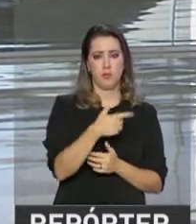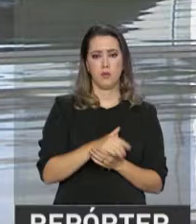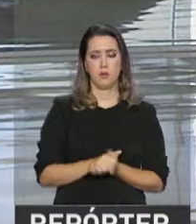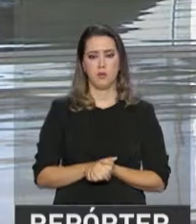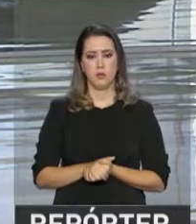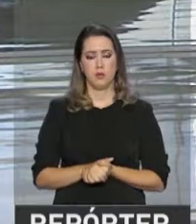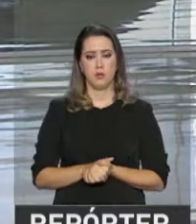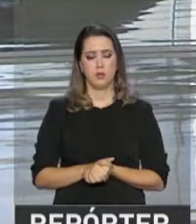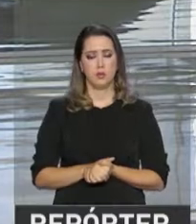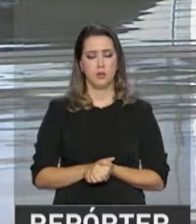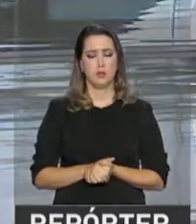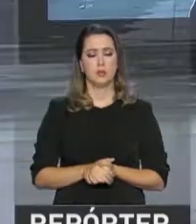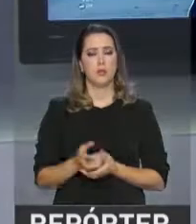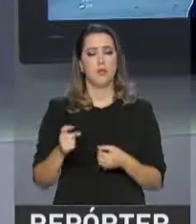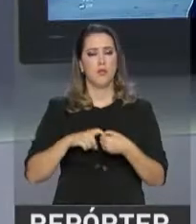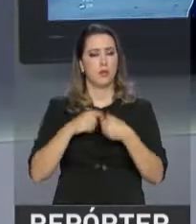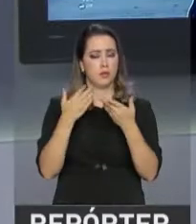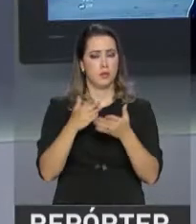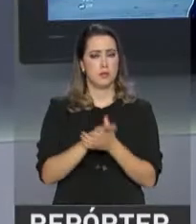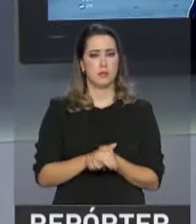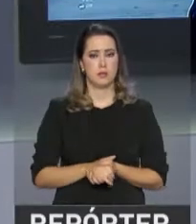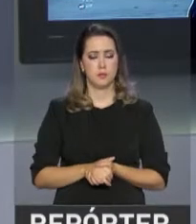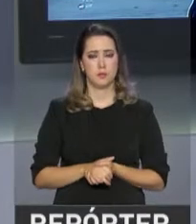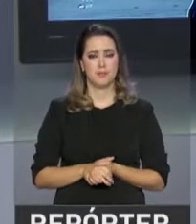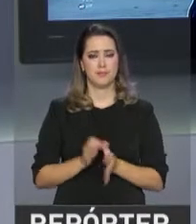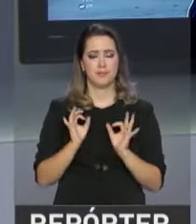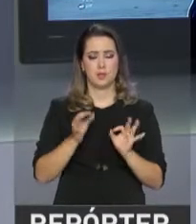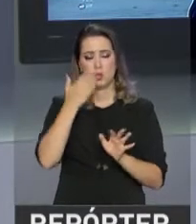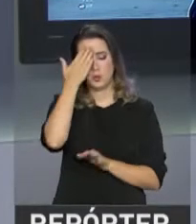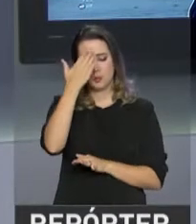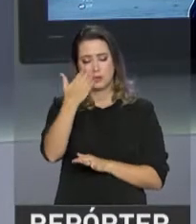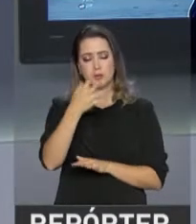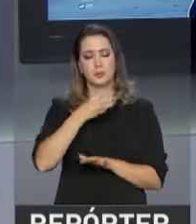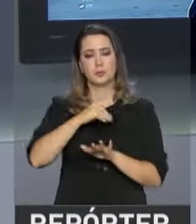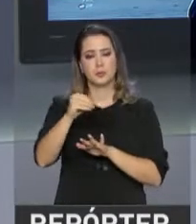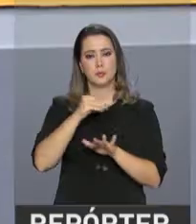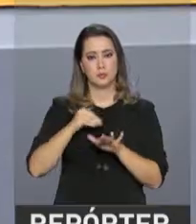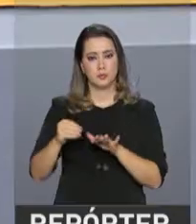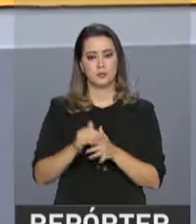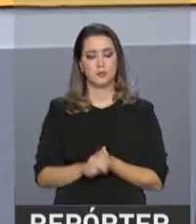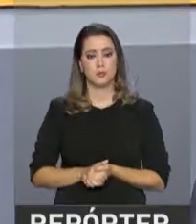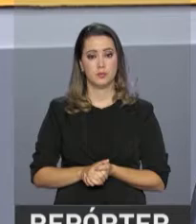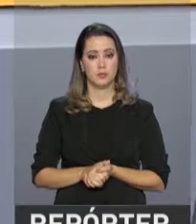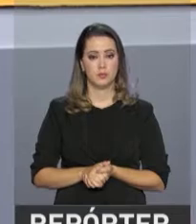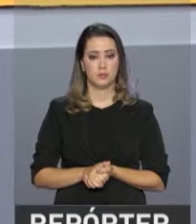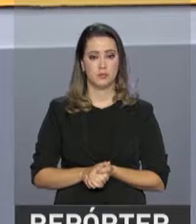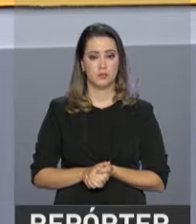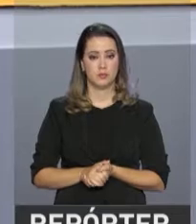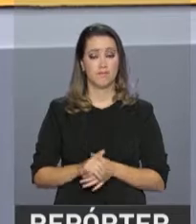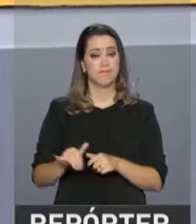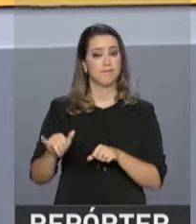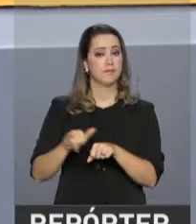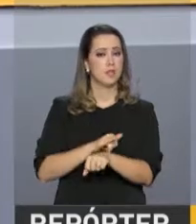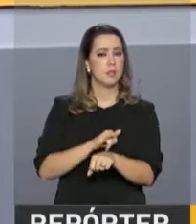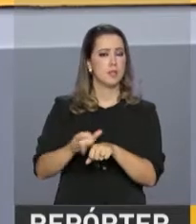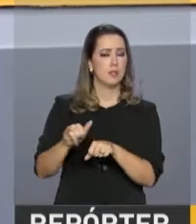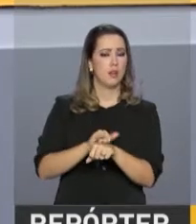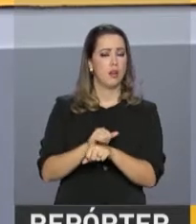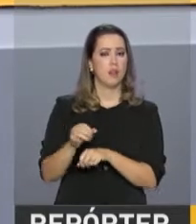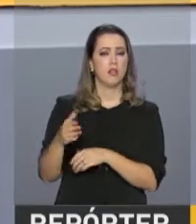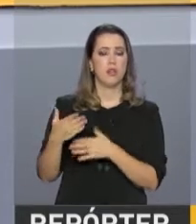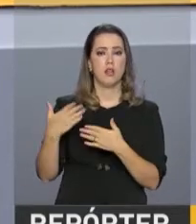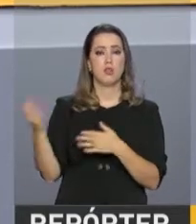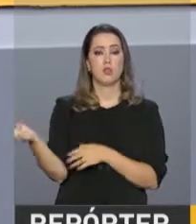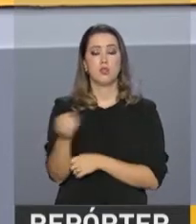eu voto com você no estúdio roberto muito bom paulo obrigado por essas informações estratégia modernidade e